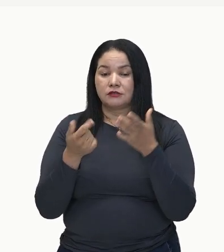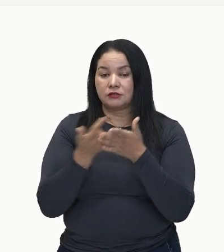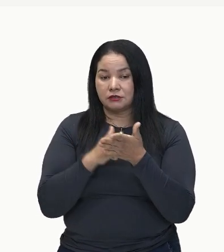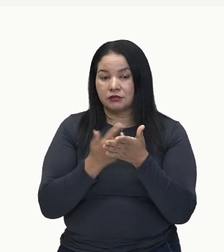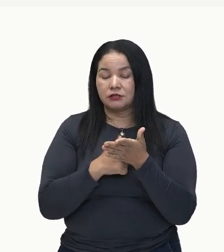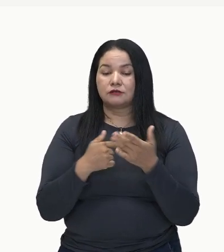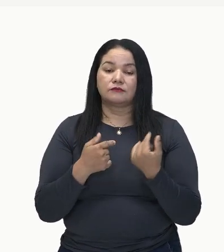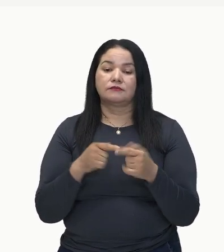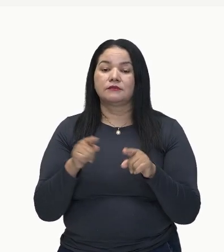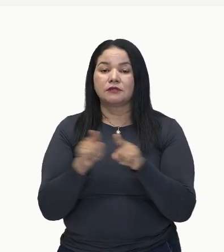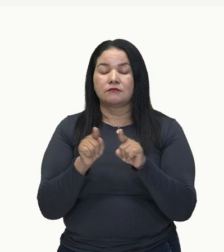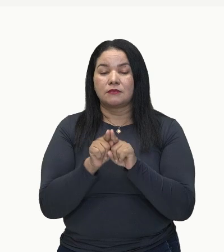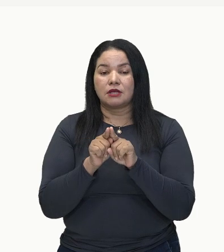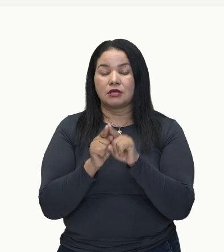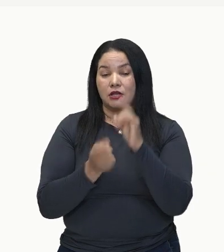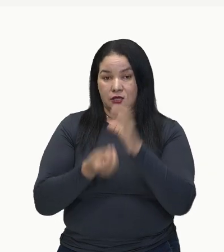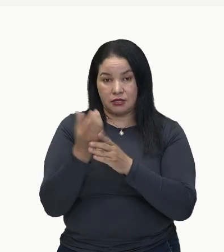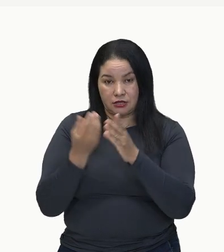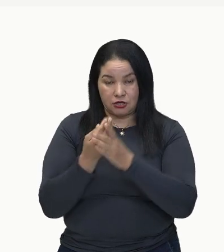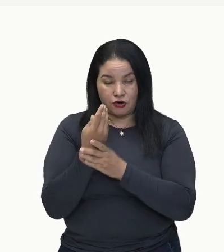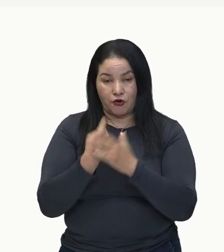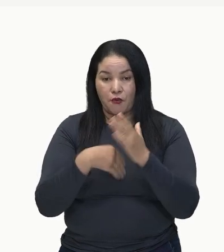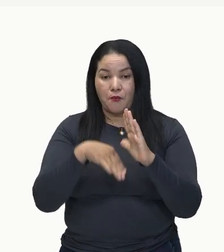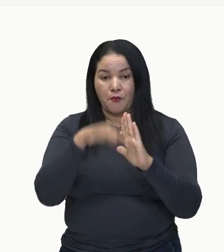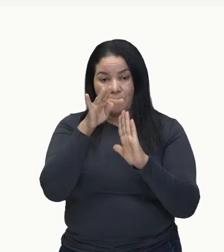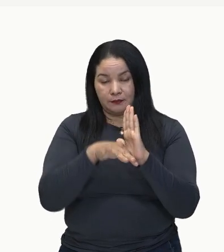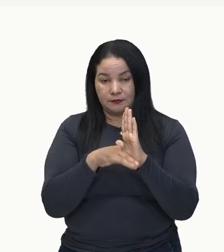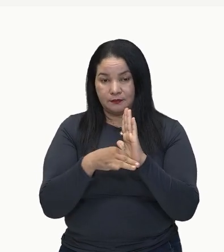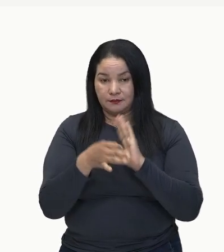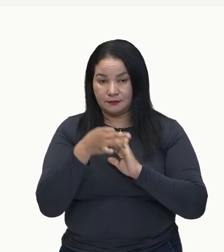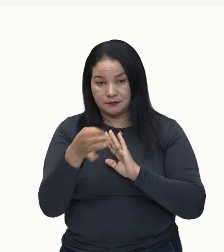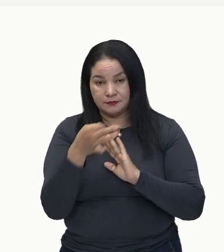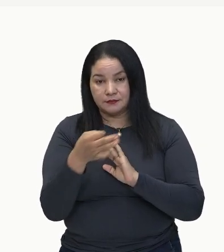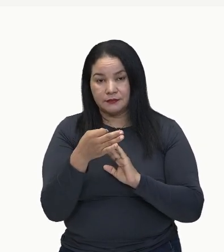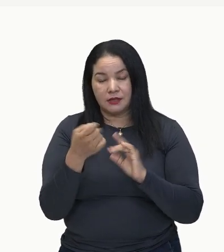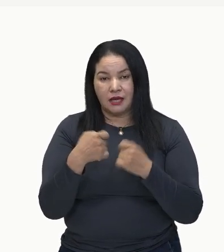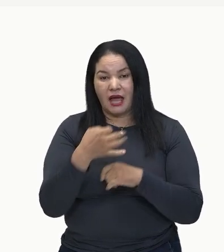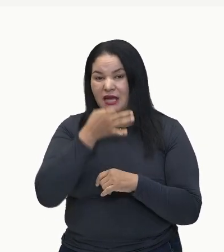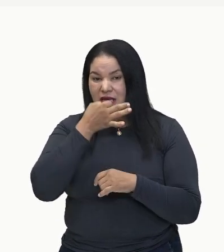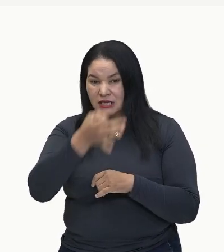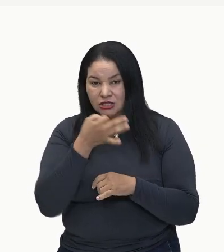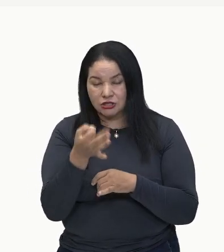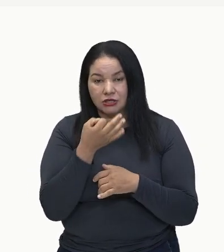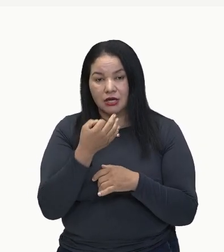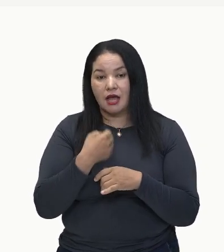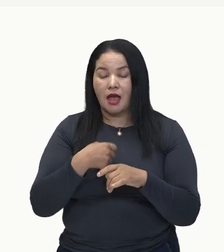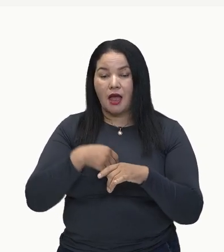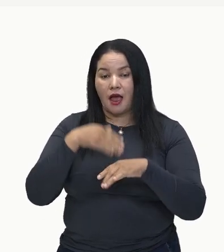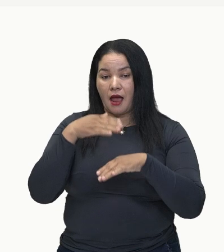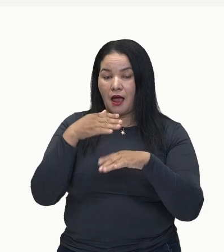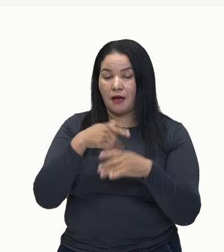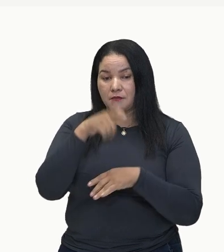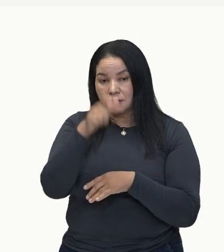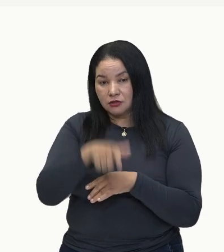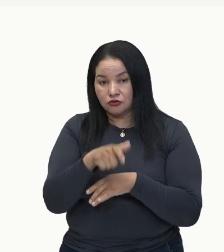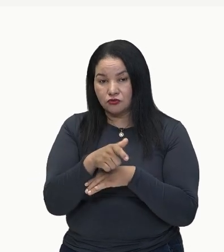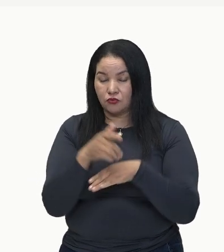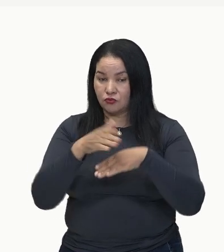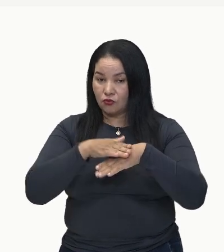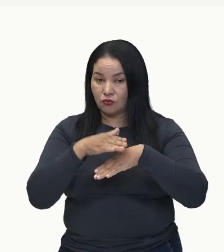Para elaborar uma resenha também, não critique a pessoa do autor, apenas a sua